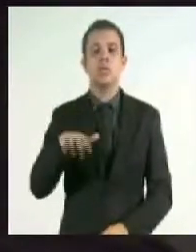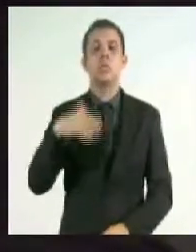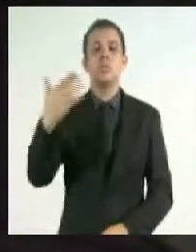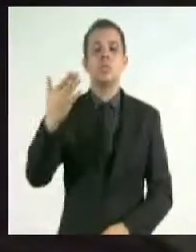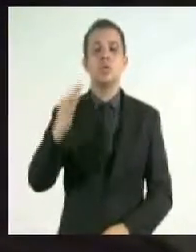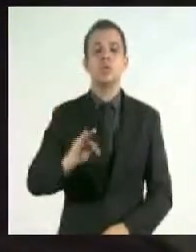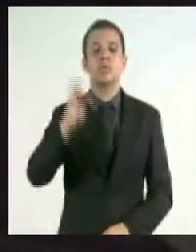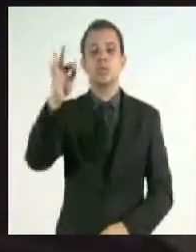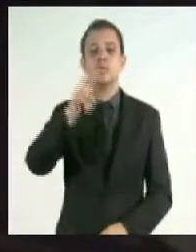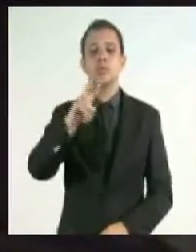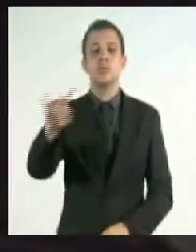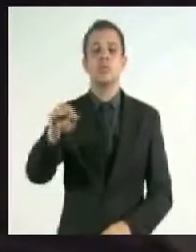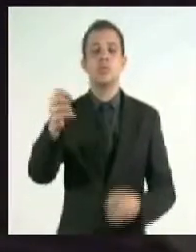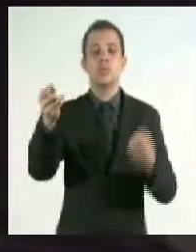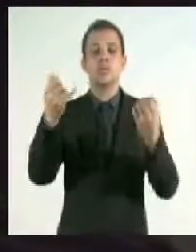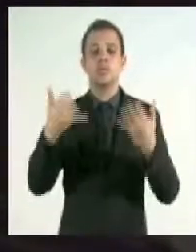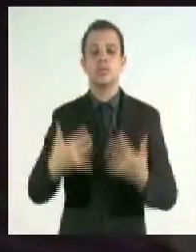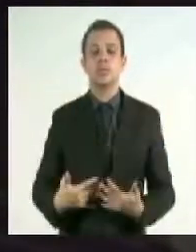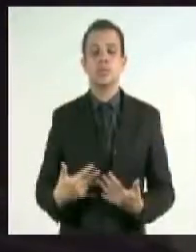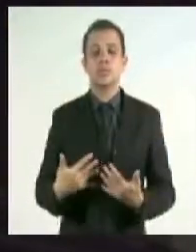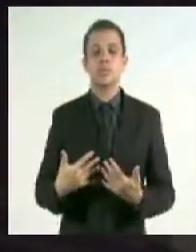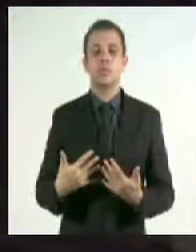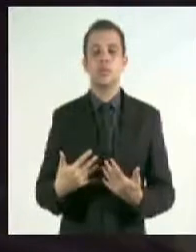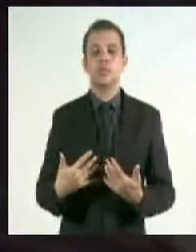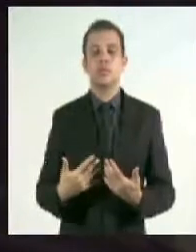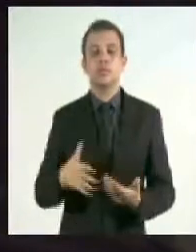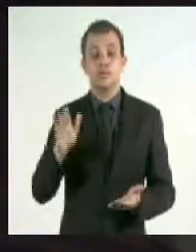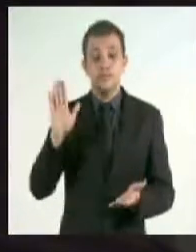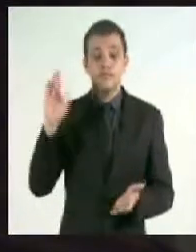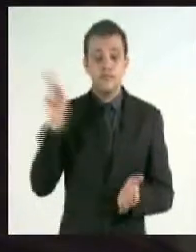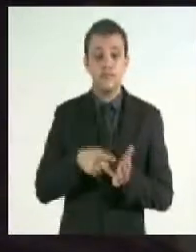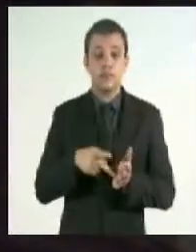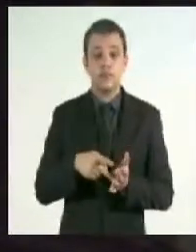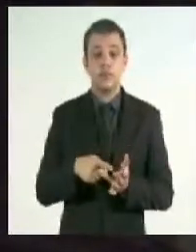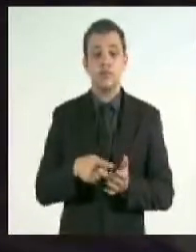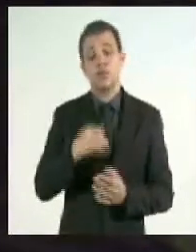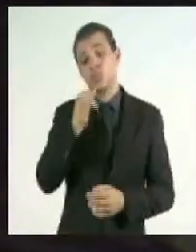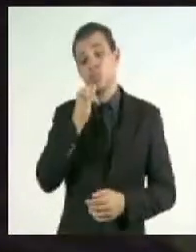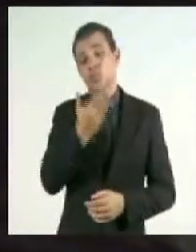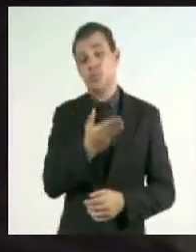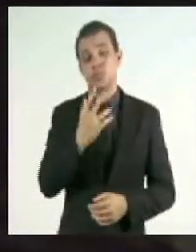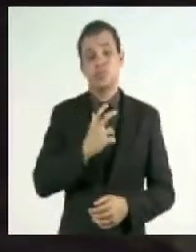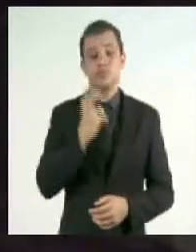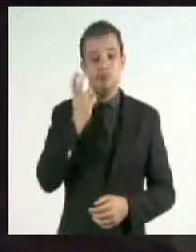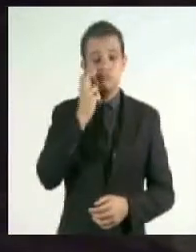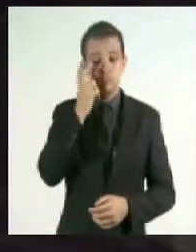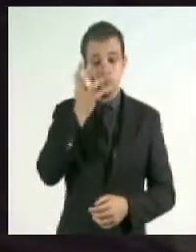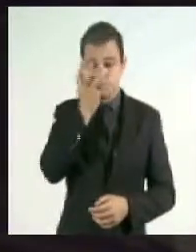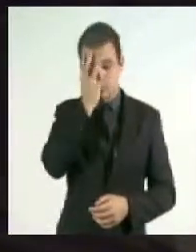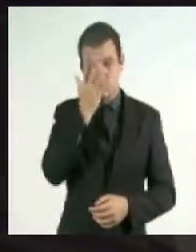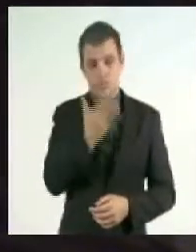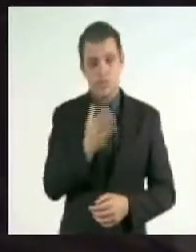plausíveis sobre essa vergonha no Detran. Quando o governo dará